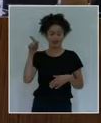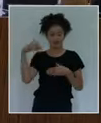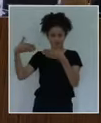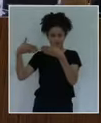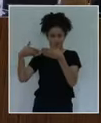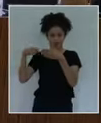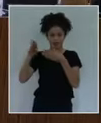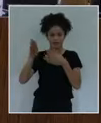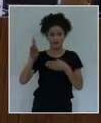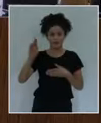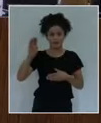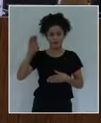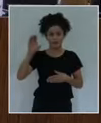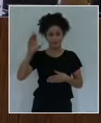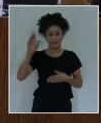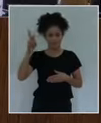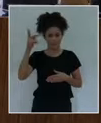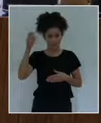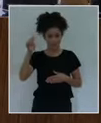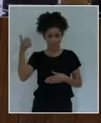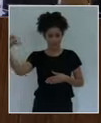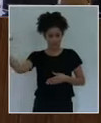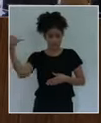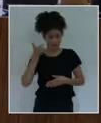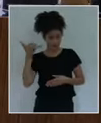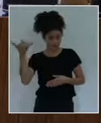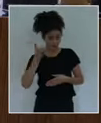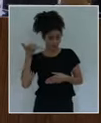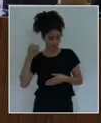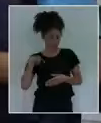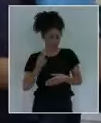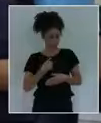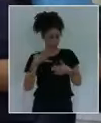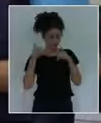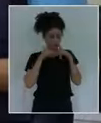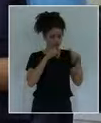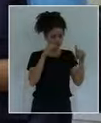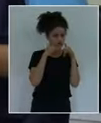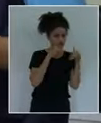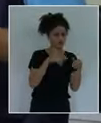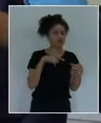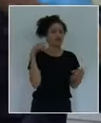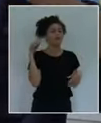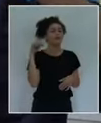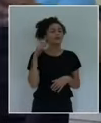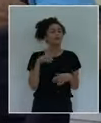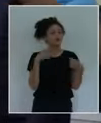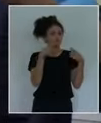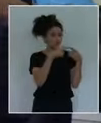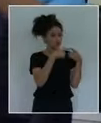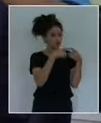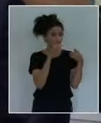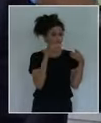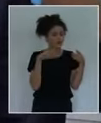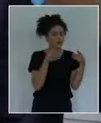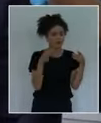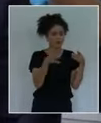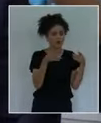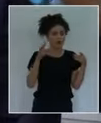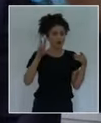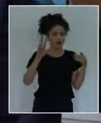nós temos pessoas lá em cima que quando começa a chover, liga para a gente. Só que aí a gente tem aqueles pontos estratégicos, igual eu falei